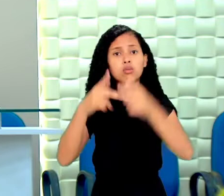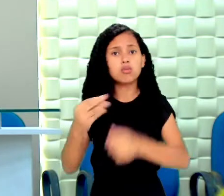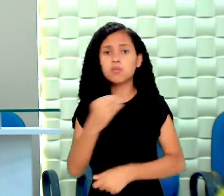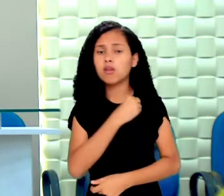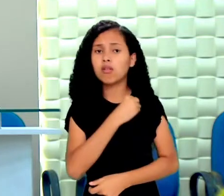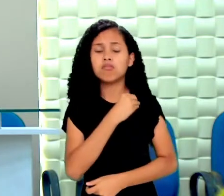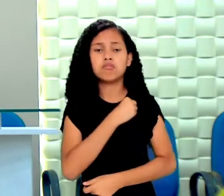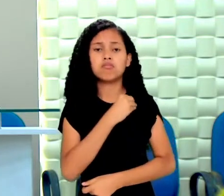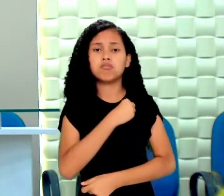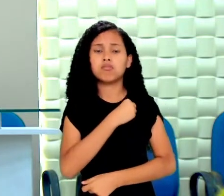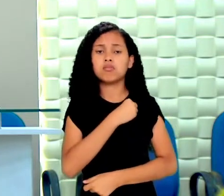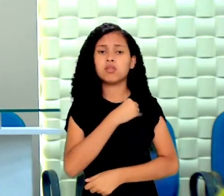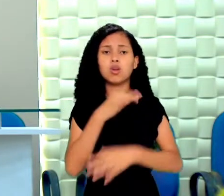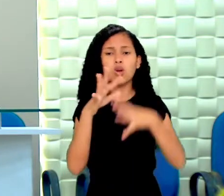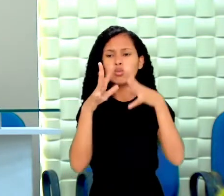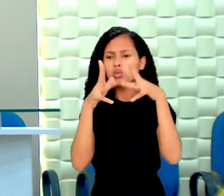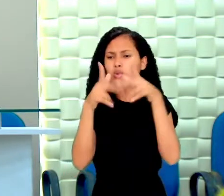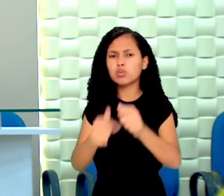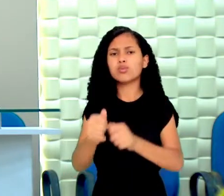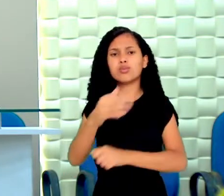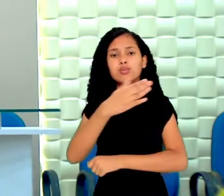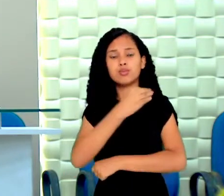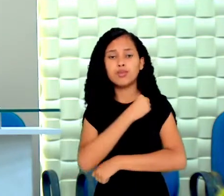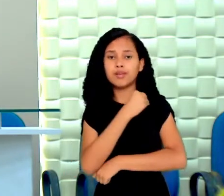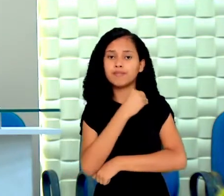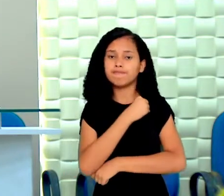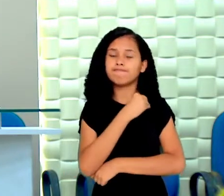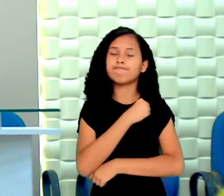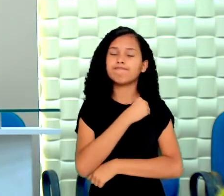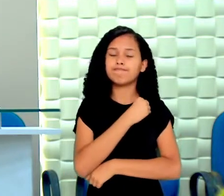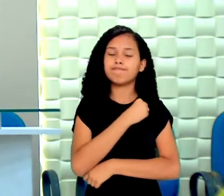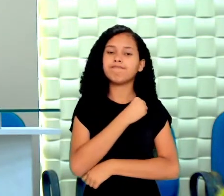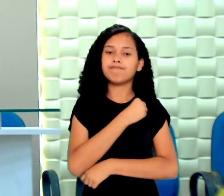pecaram, todos,